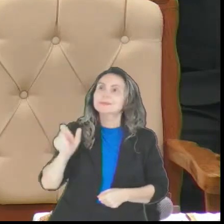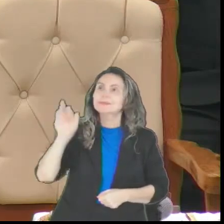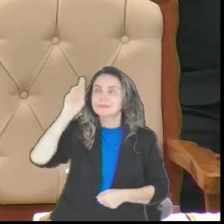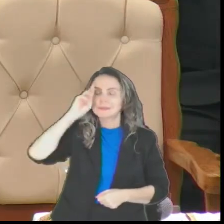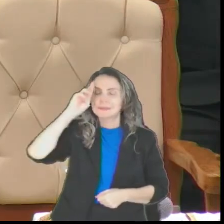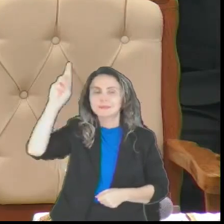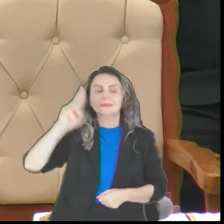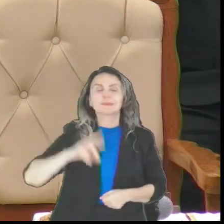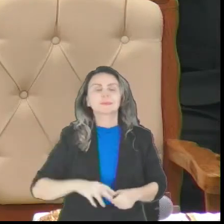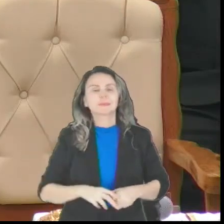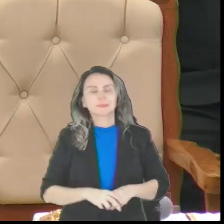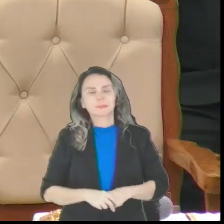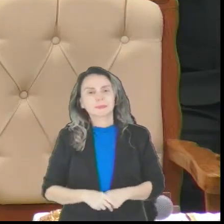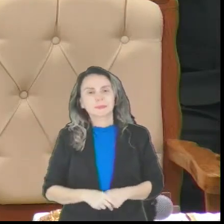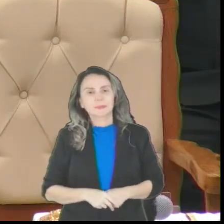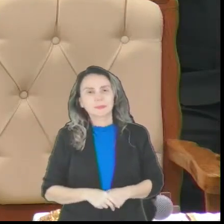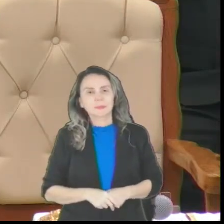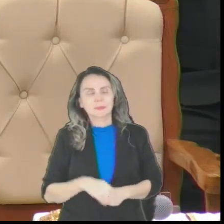Jesus.